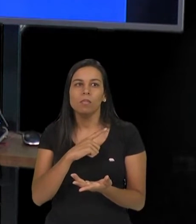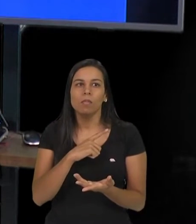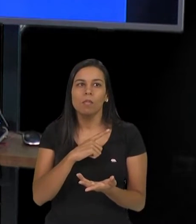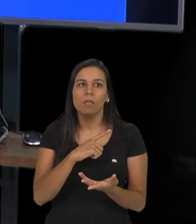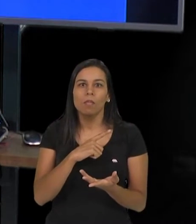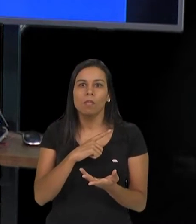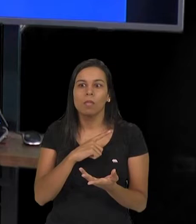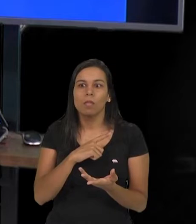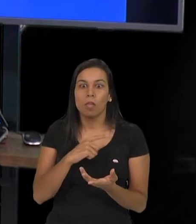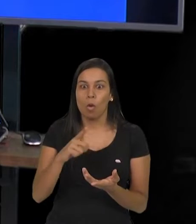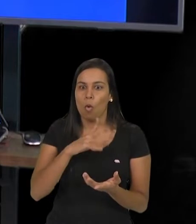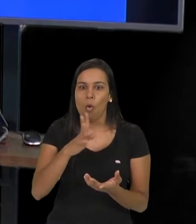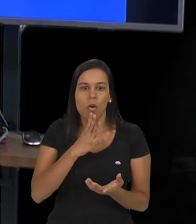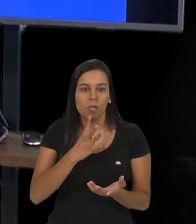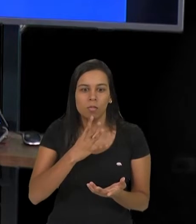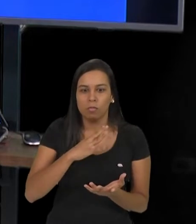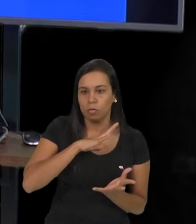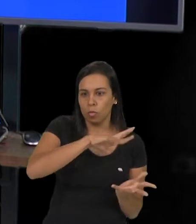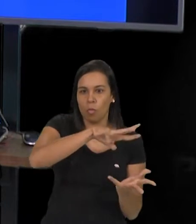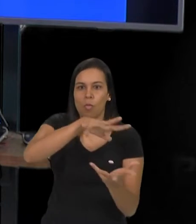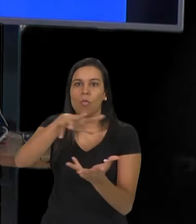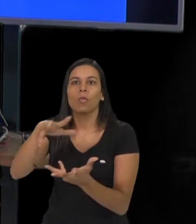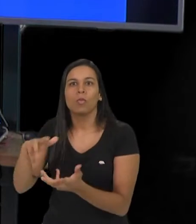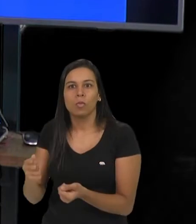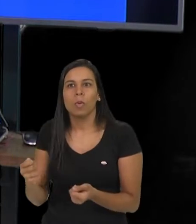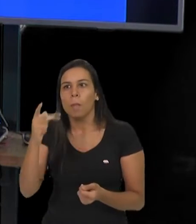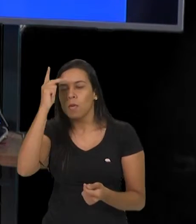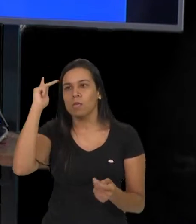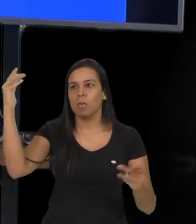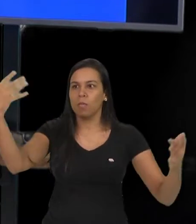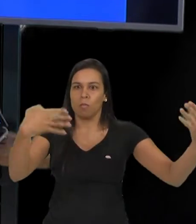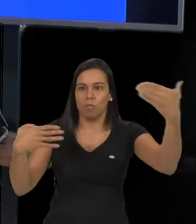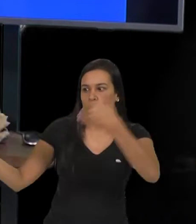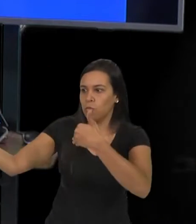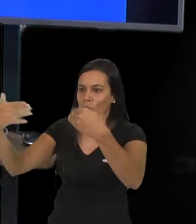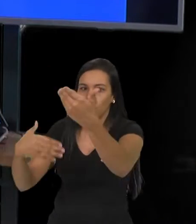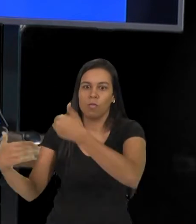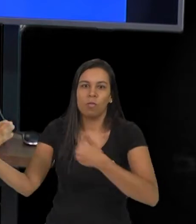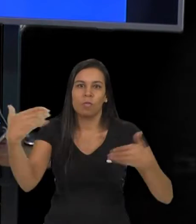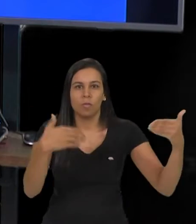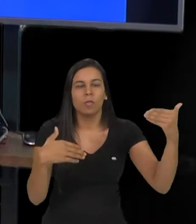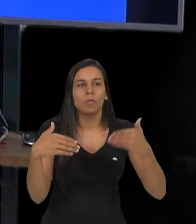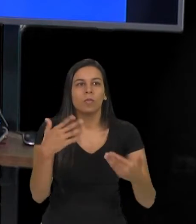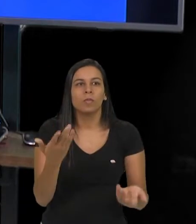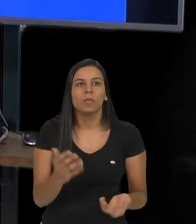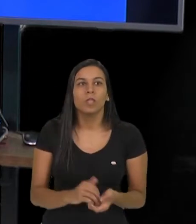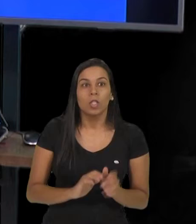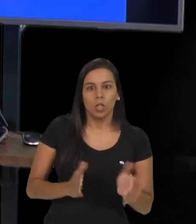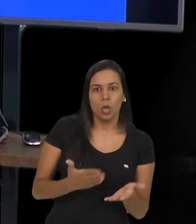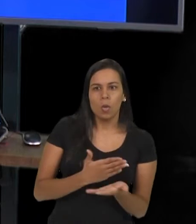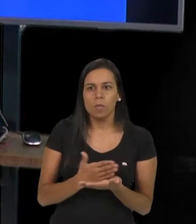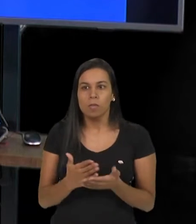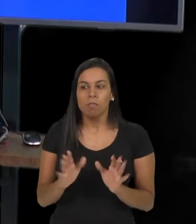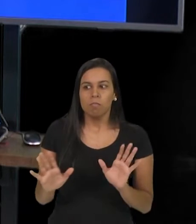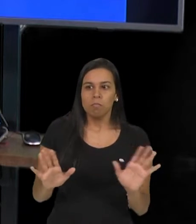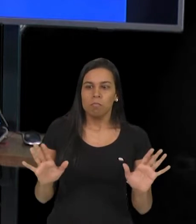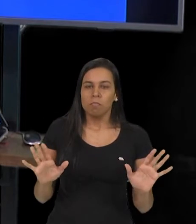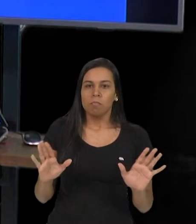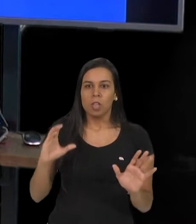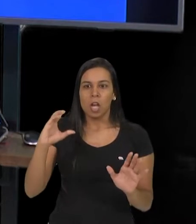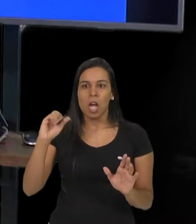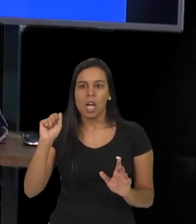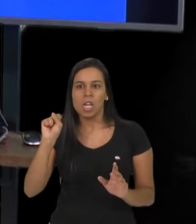internacional. Ou seja, nesse cassino muito provavelmente é frequentado por pessoas do mundo inteiro, né? Então já estou começando a me situar. Peraí, é um cassino, né,